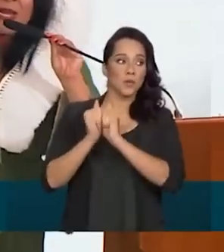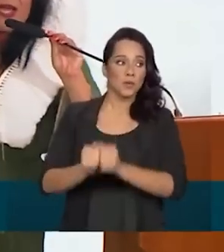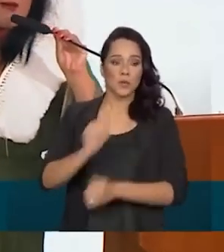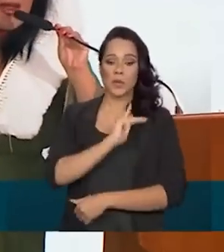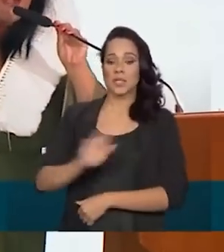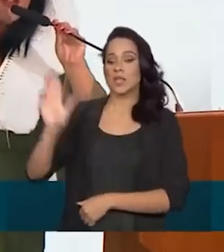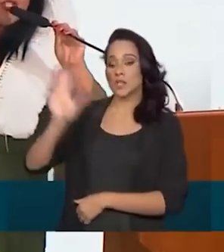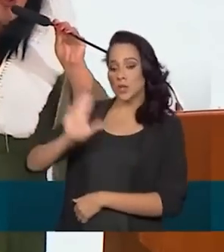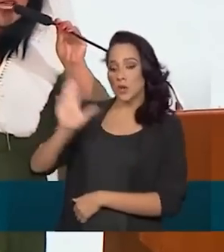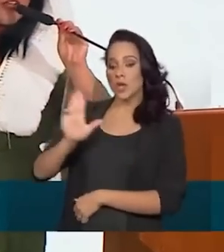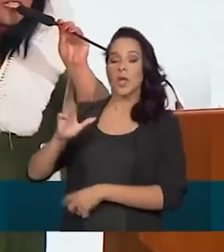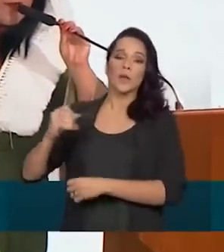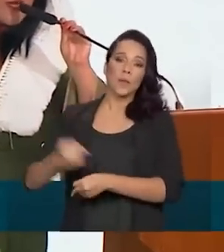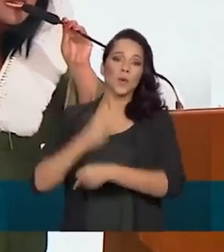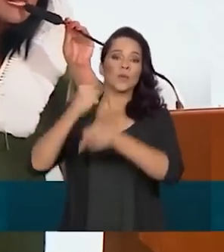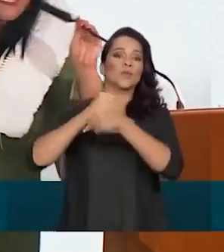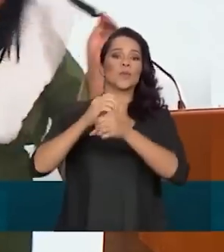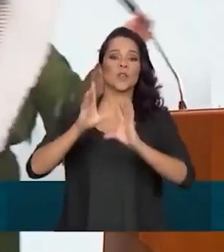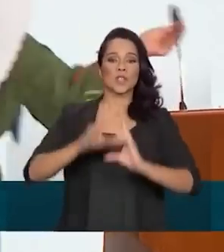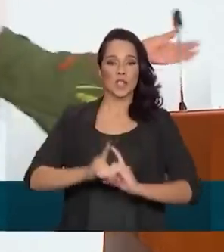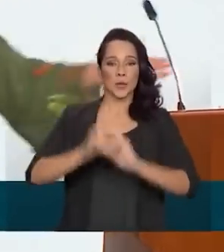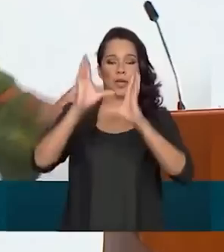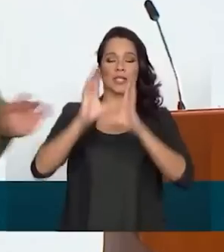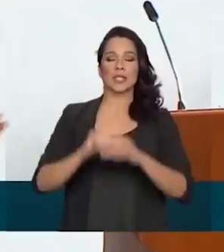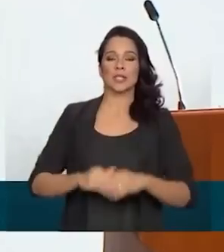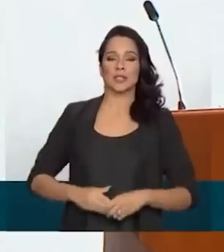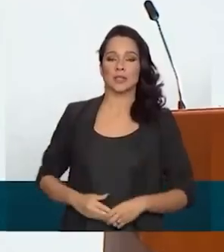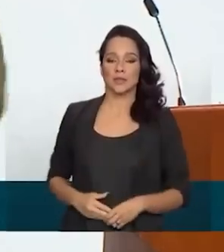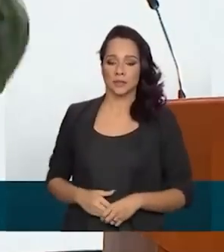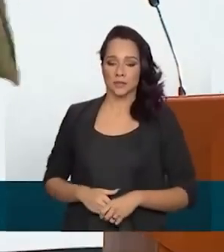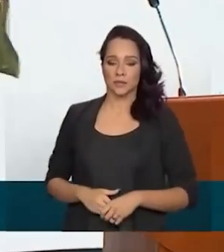presidente Lula, para reconstruir a nossa democracia.